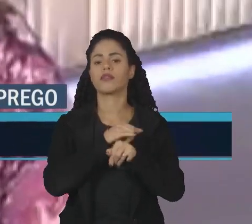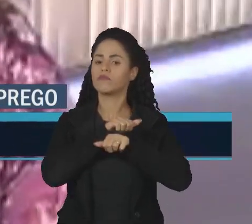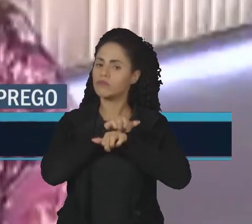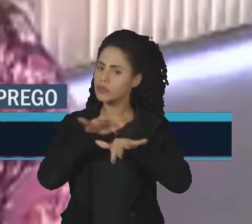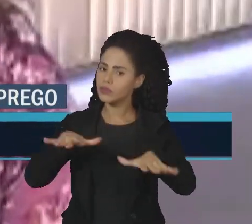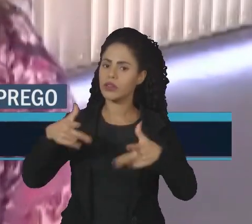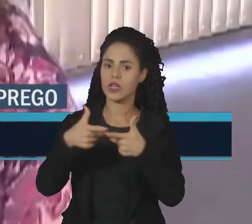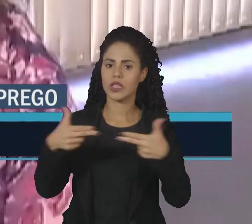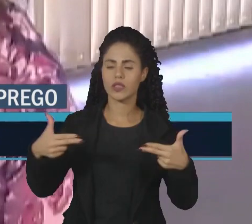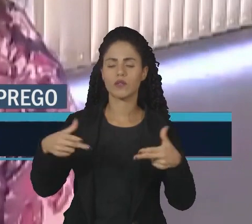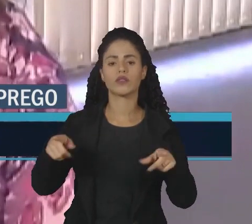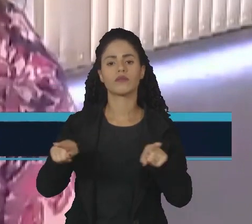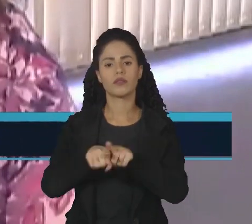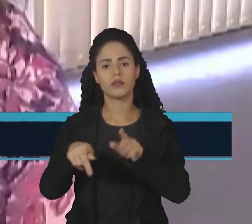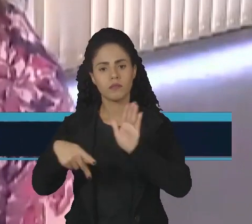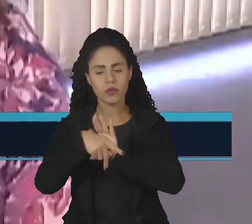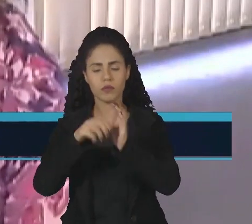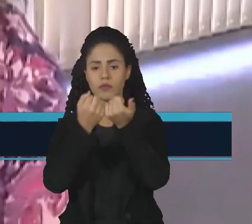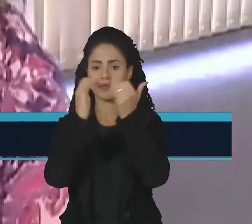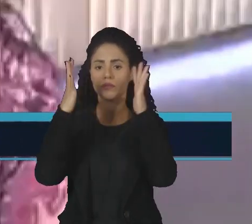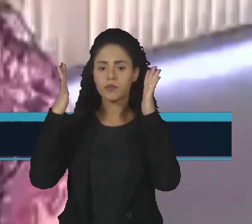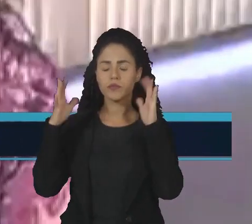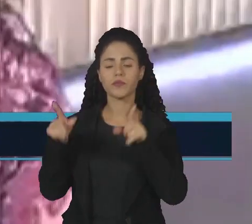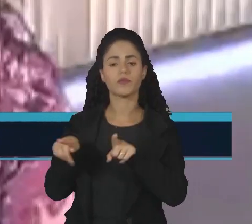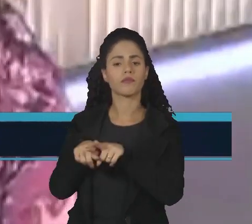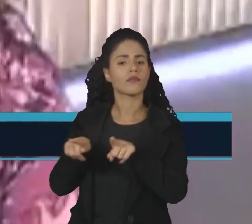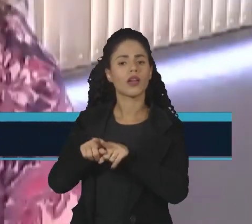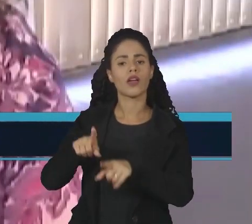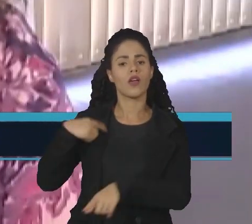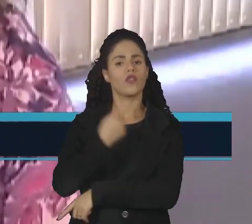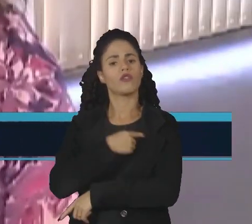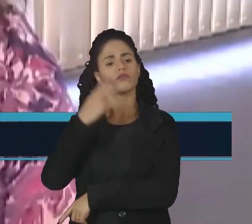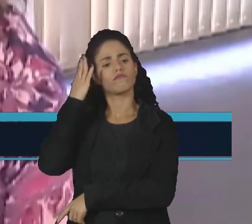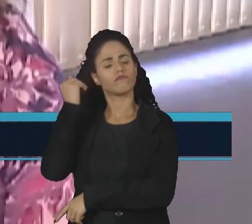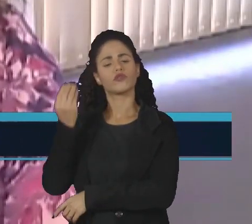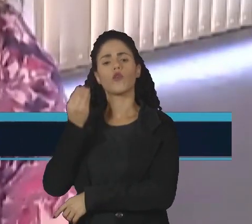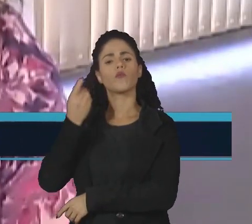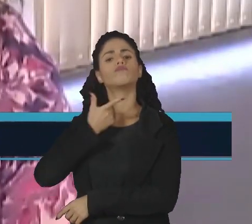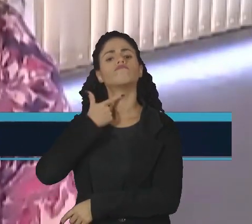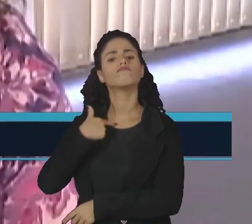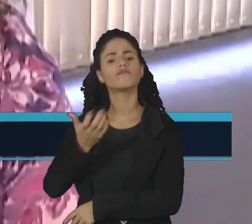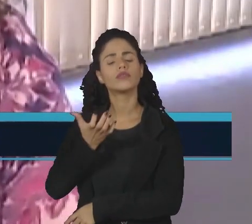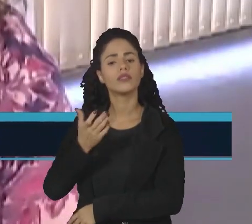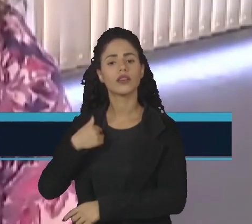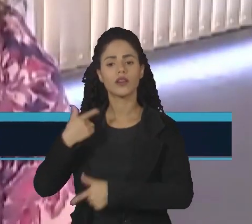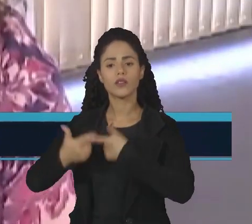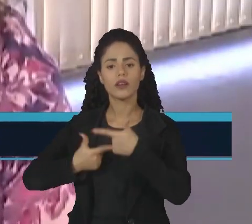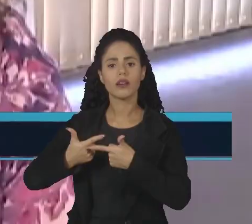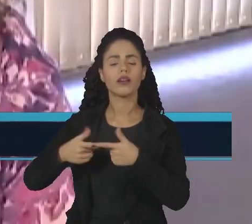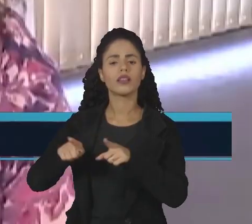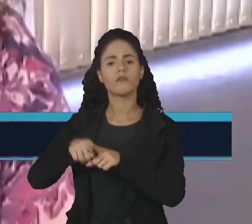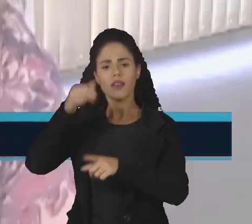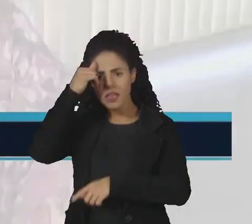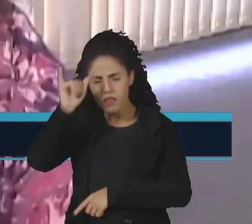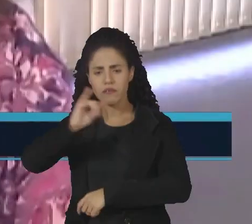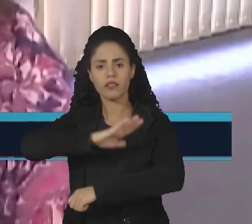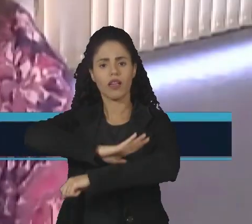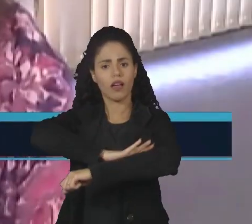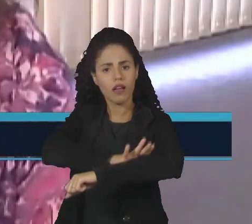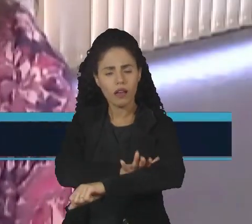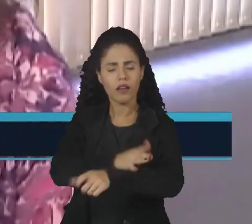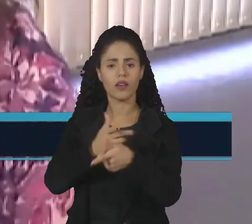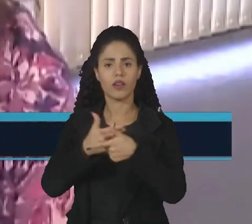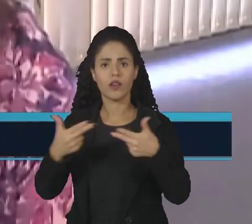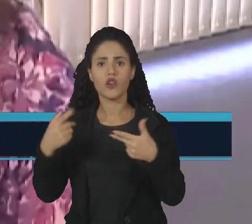as questões ambientais, a questão de como que a gente gostaria de evitar discriminações, que nós